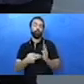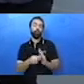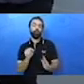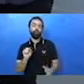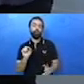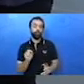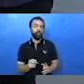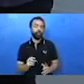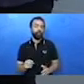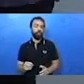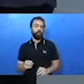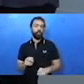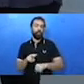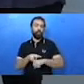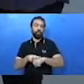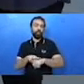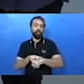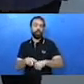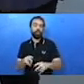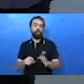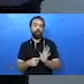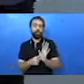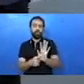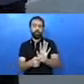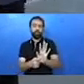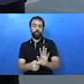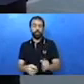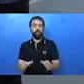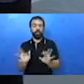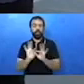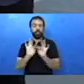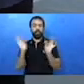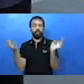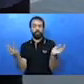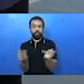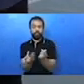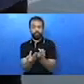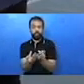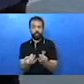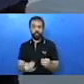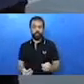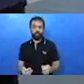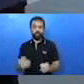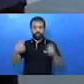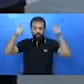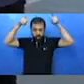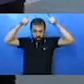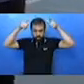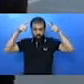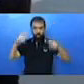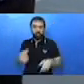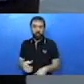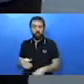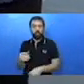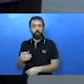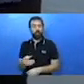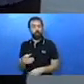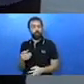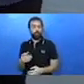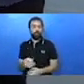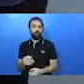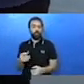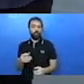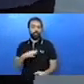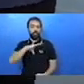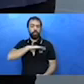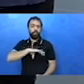verde. O verde representa a família real portuguesa, os portugueses que nos descobriram. Mais